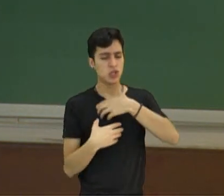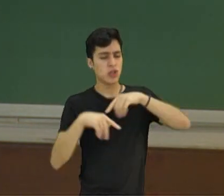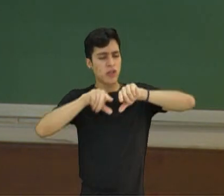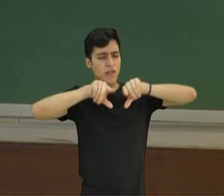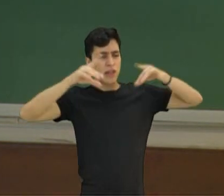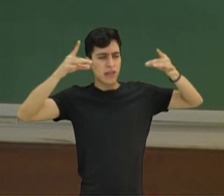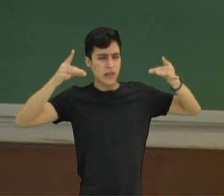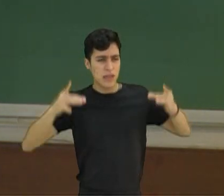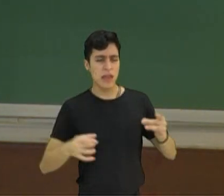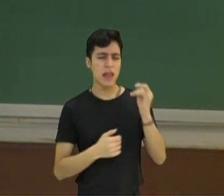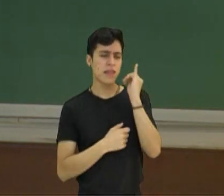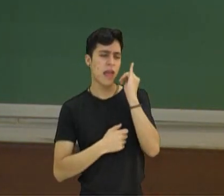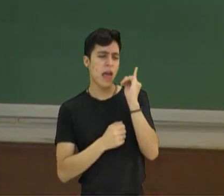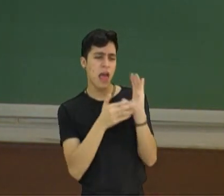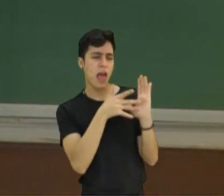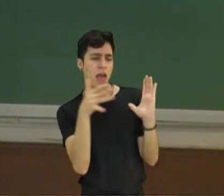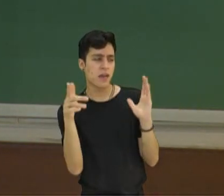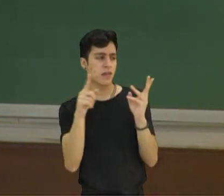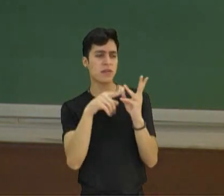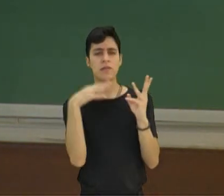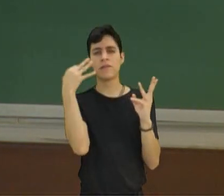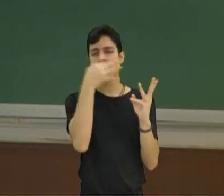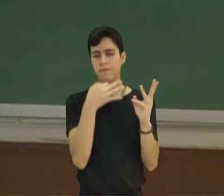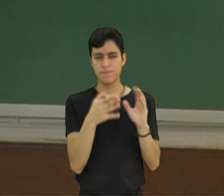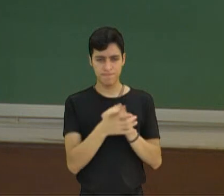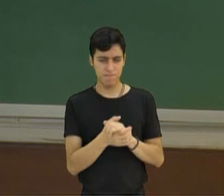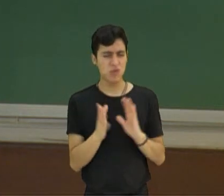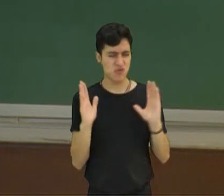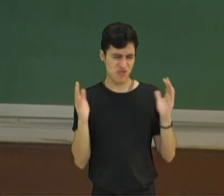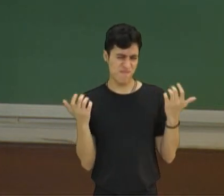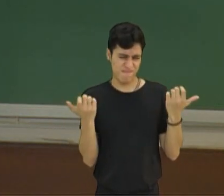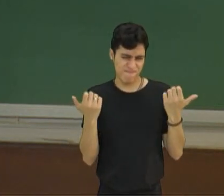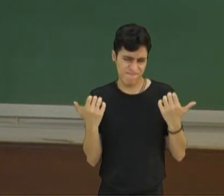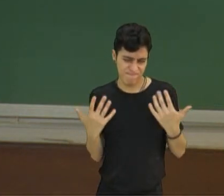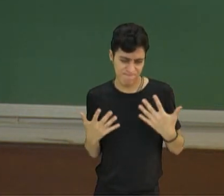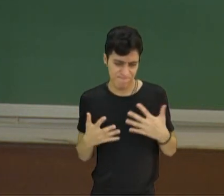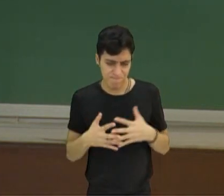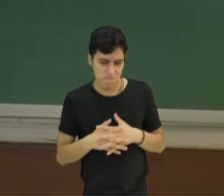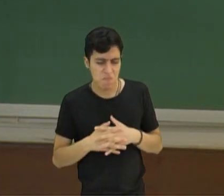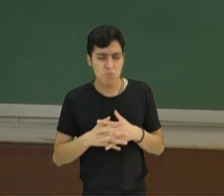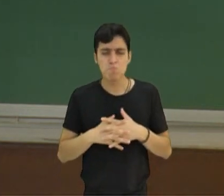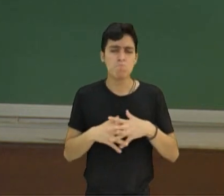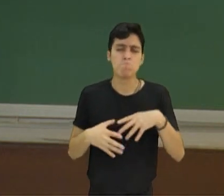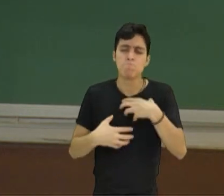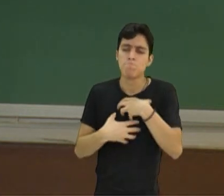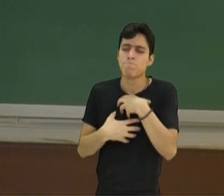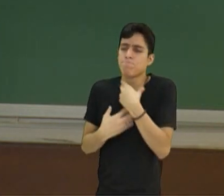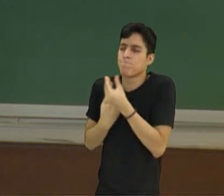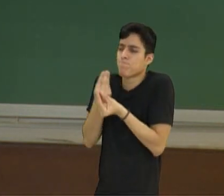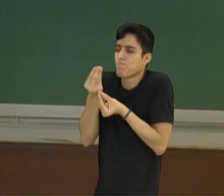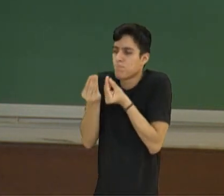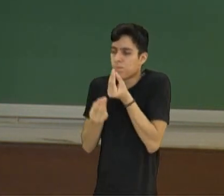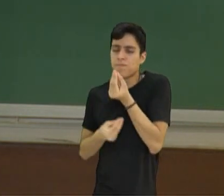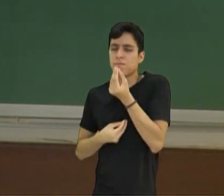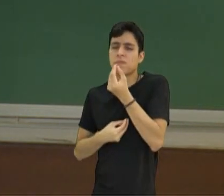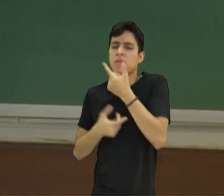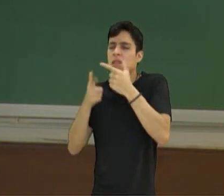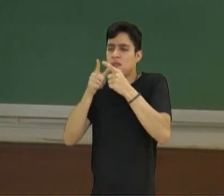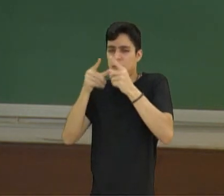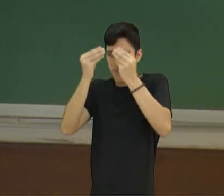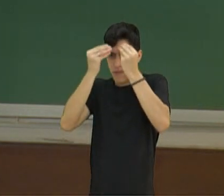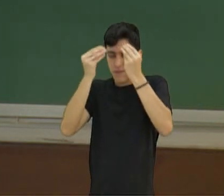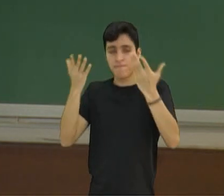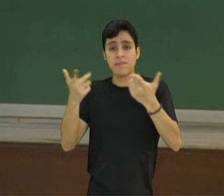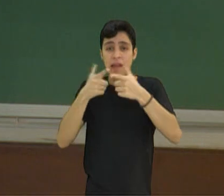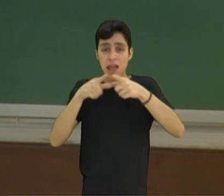descritivas, narrativas e argumentativas. Falando sobre essa questão da linguagem utilizada e das frases. a linguagem